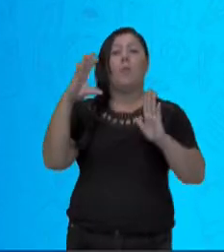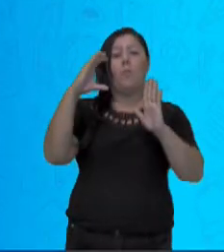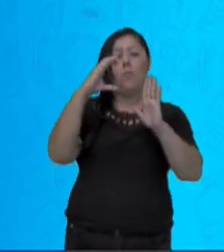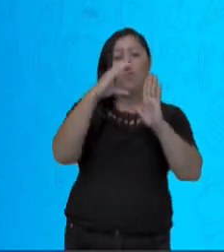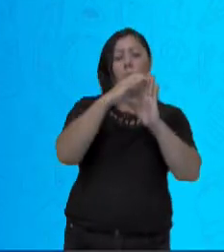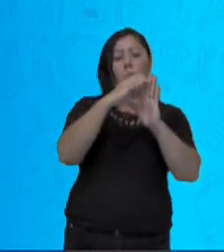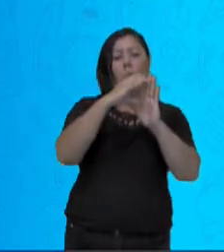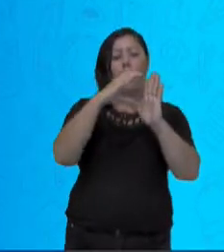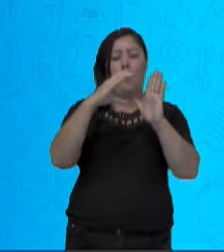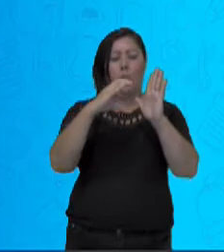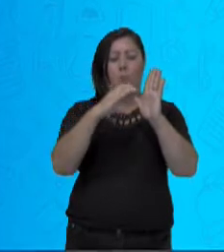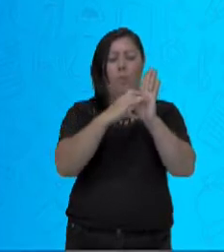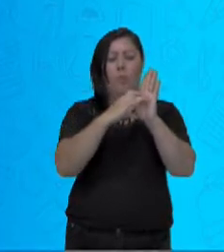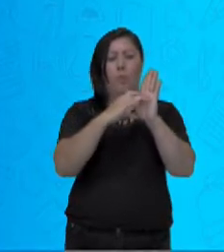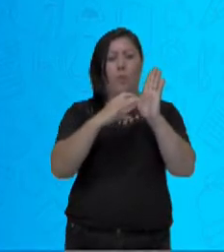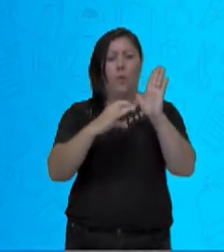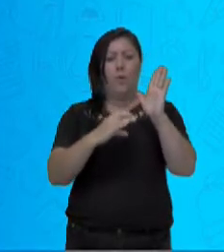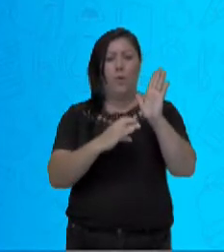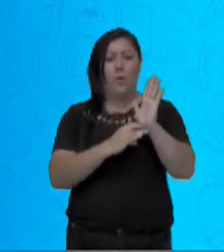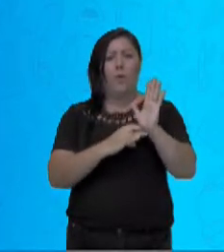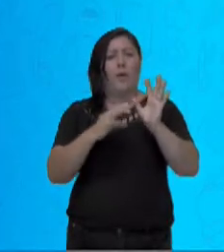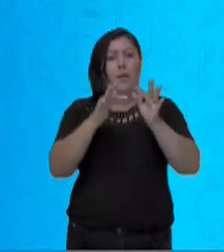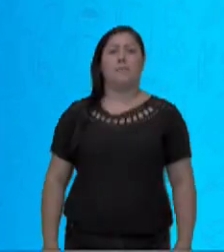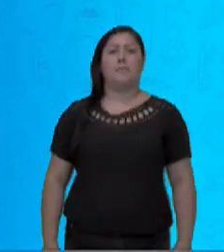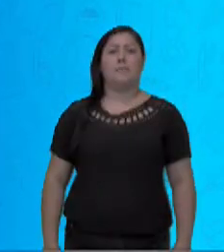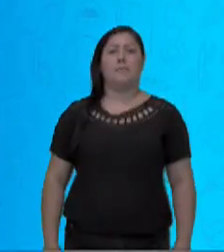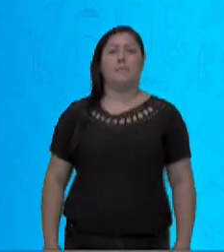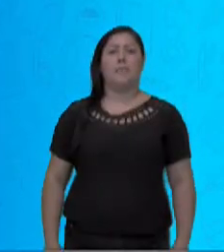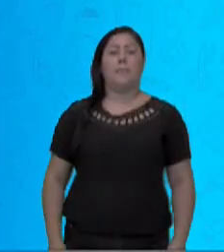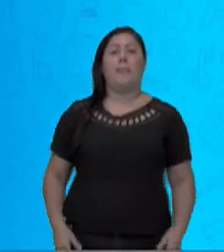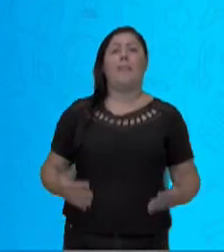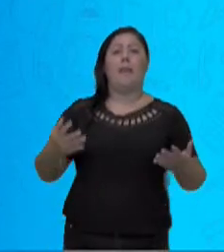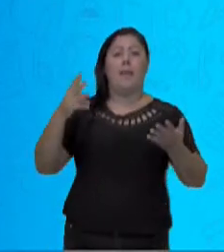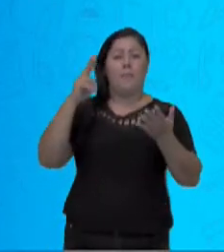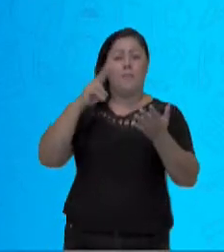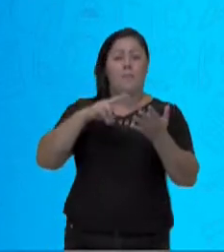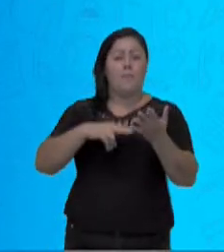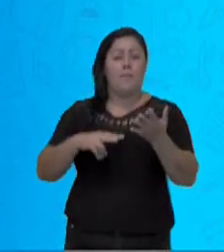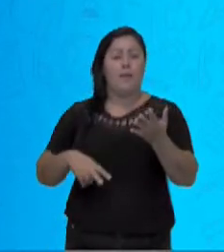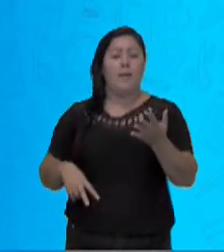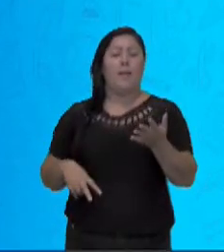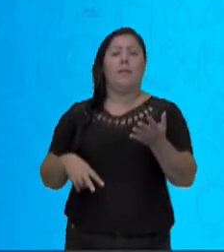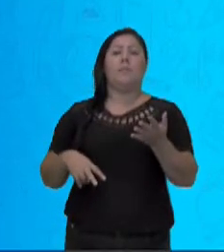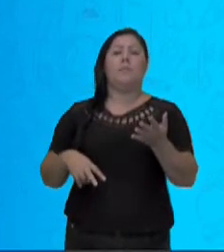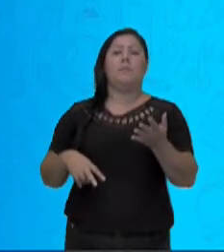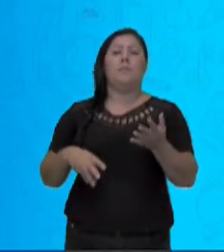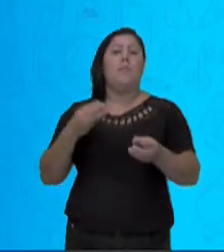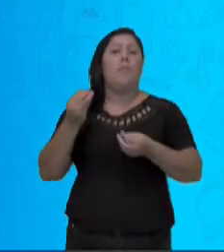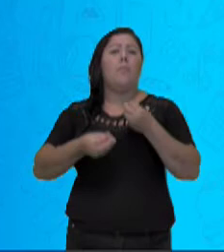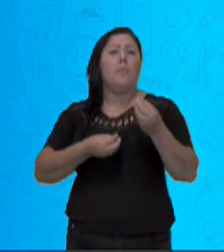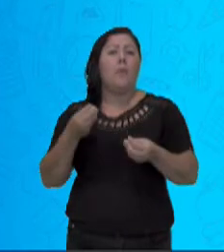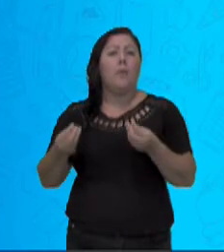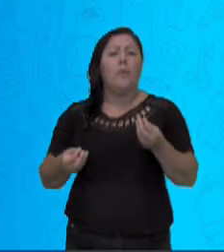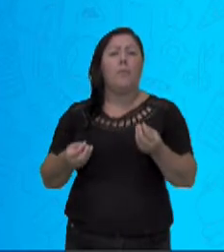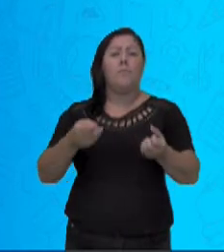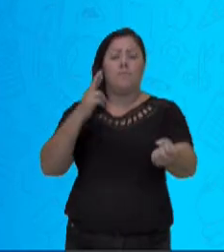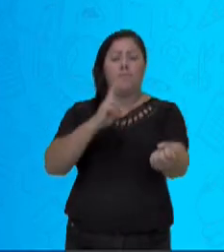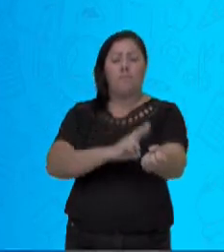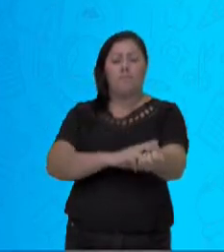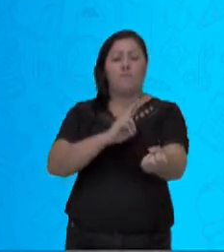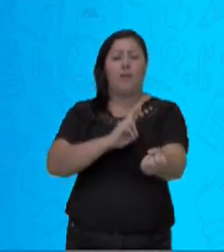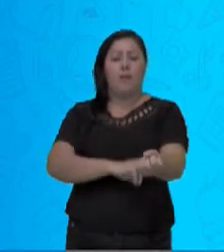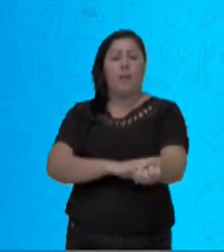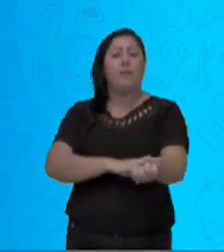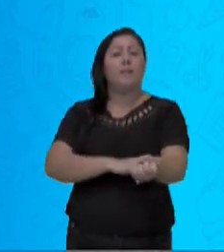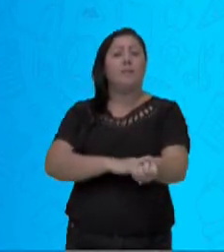um agrupamento de frases. A leitura deve ser feita com ritmo e entonação.